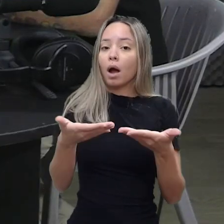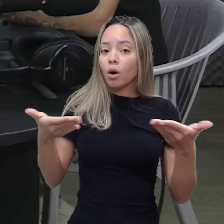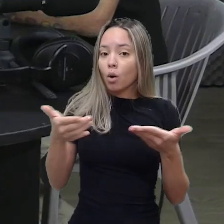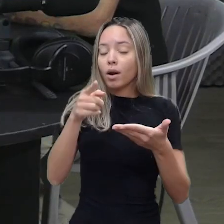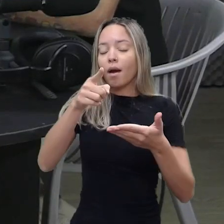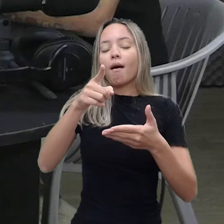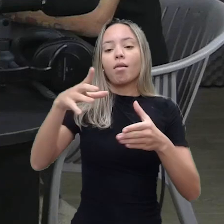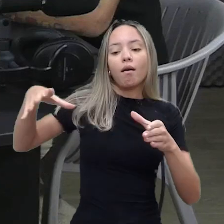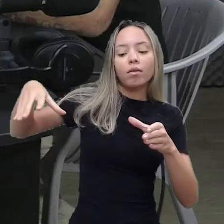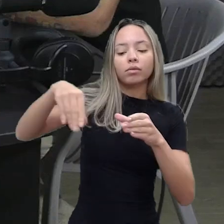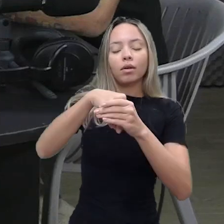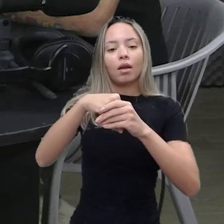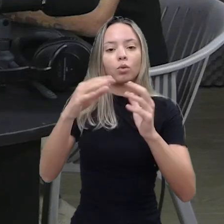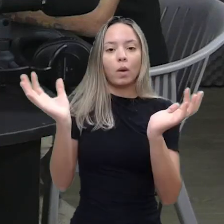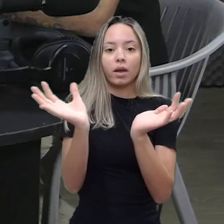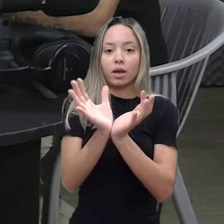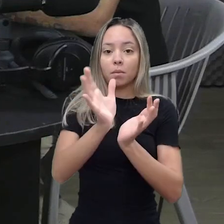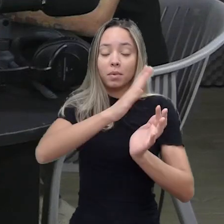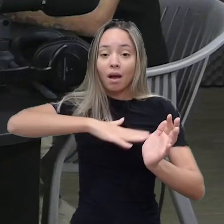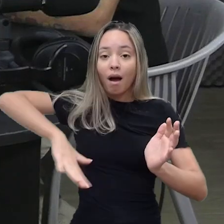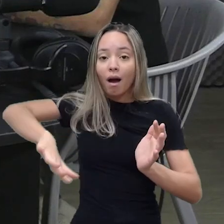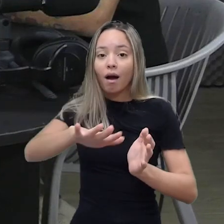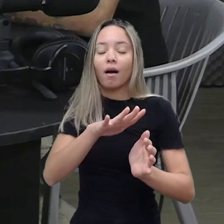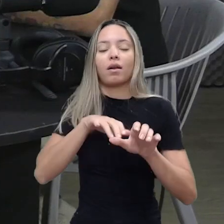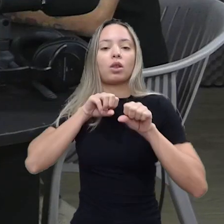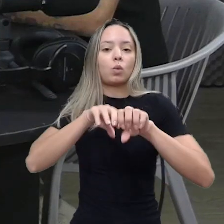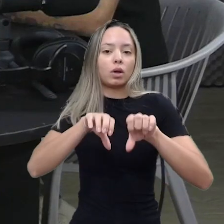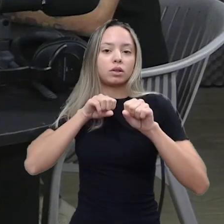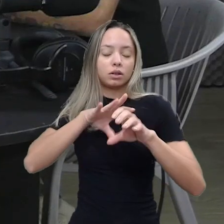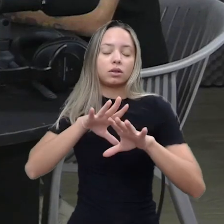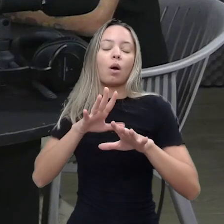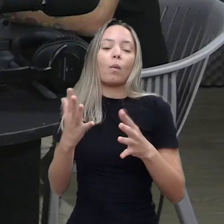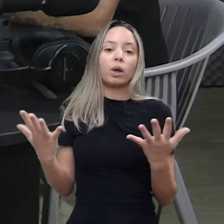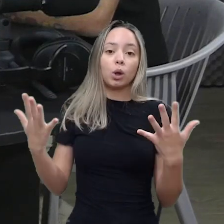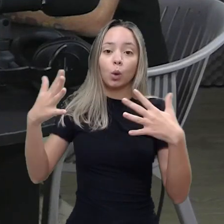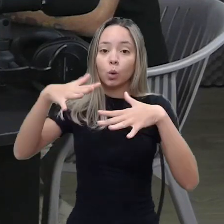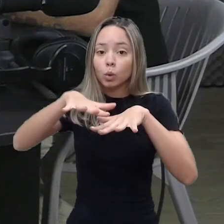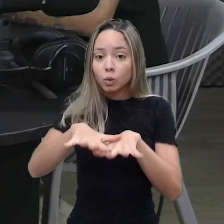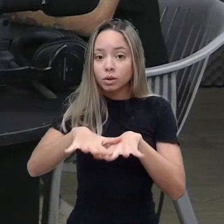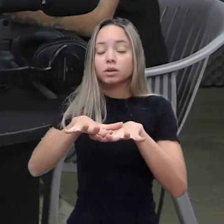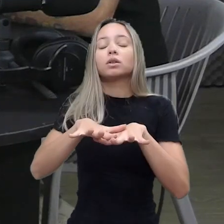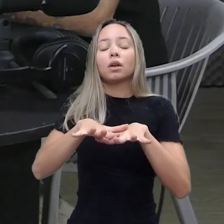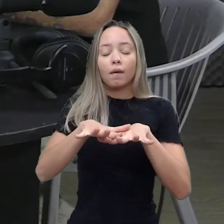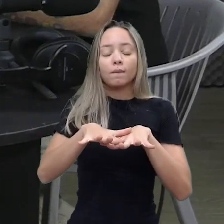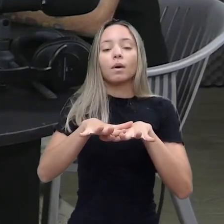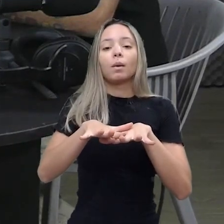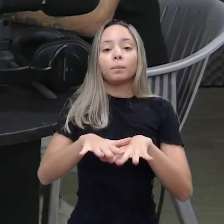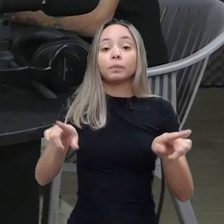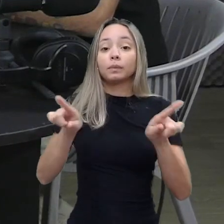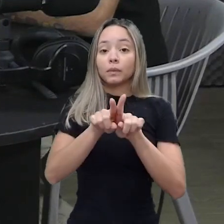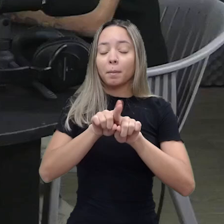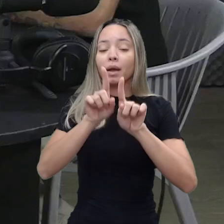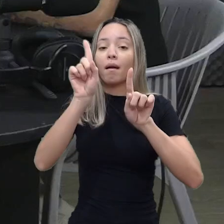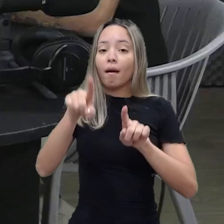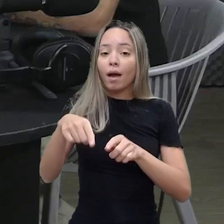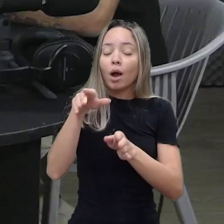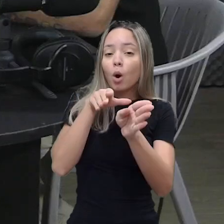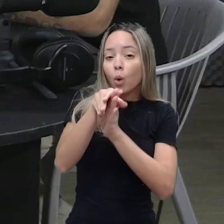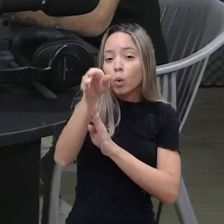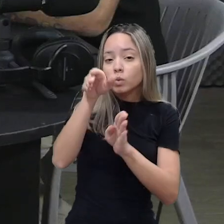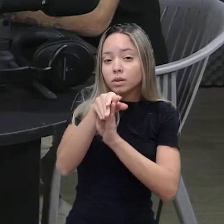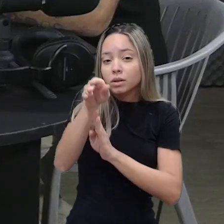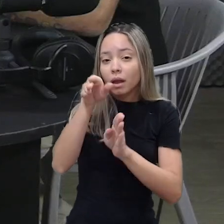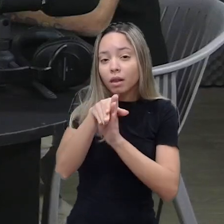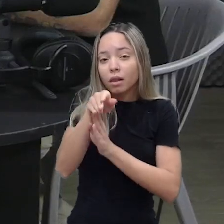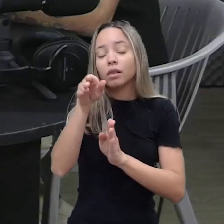técnico-pedagógica da Educação Especial Inclusiva da Gerência Regional Recife Sul e atua como conselheira no Conselho de Inclusão e da Pessoa com Deficiência do município